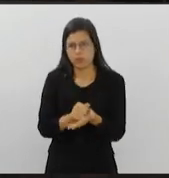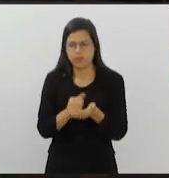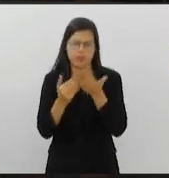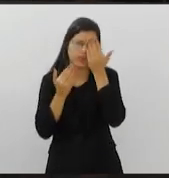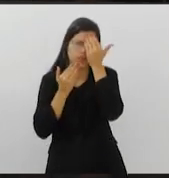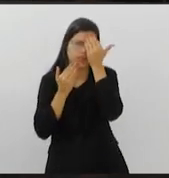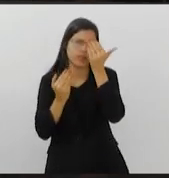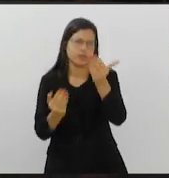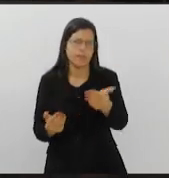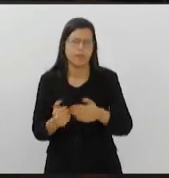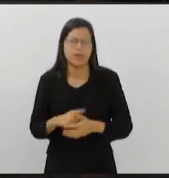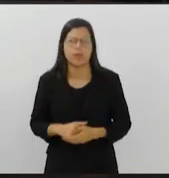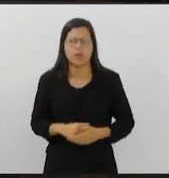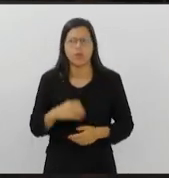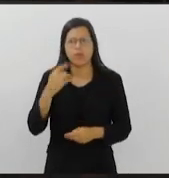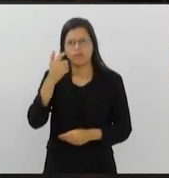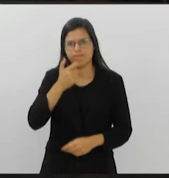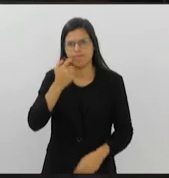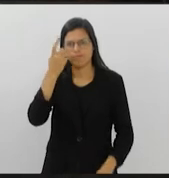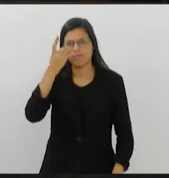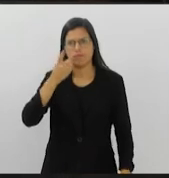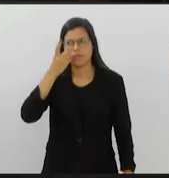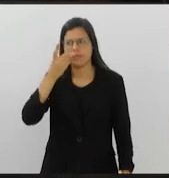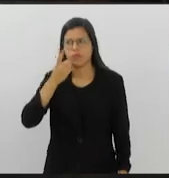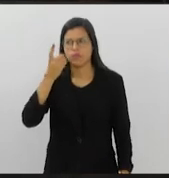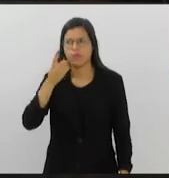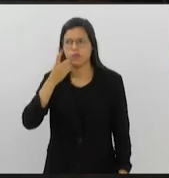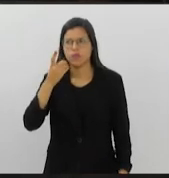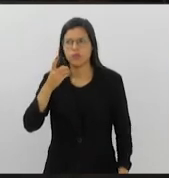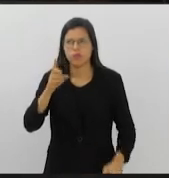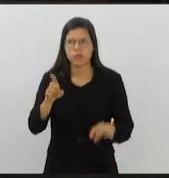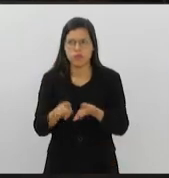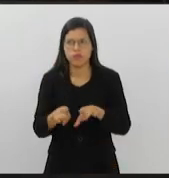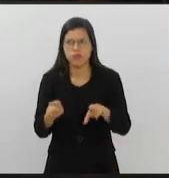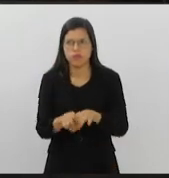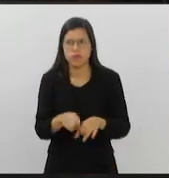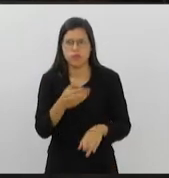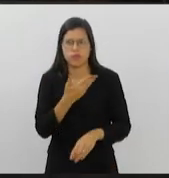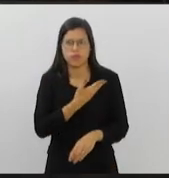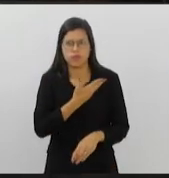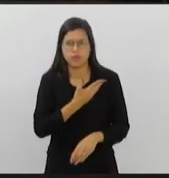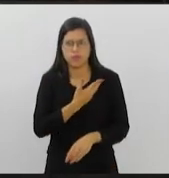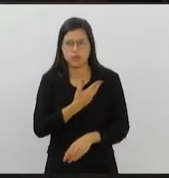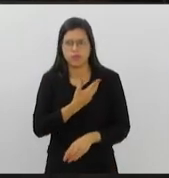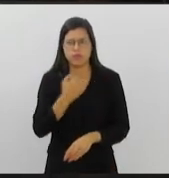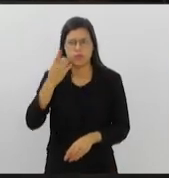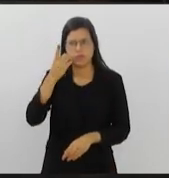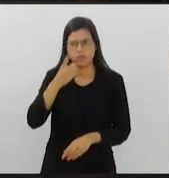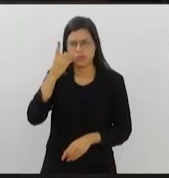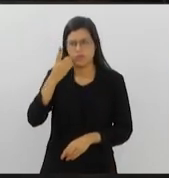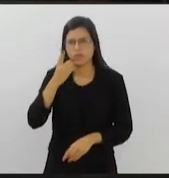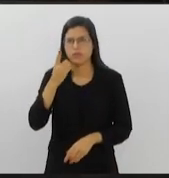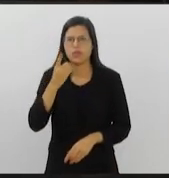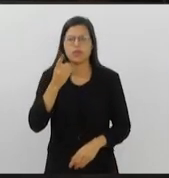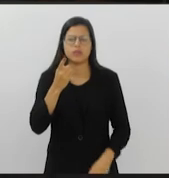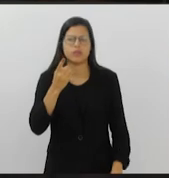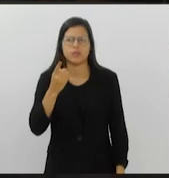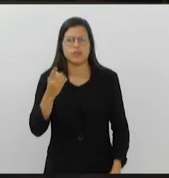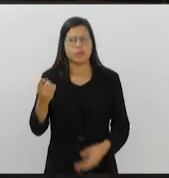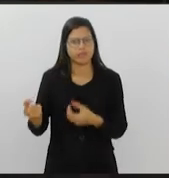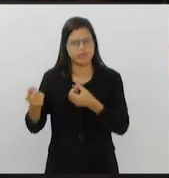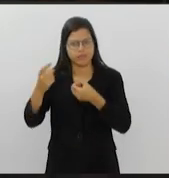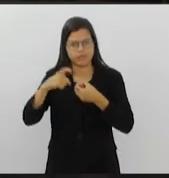gratidão, enquanto deputada, saudar os nossos nobres colegas, deputados e deputadas, também nesse retorno